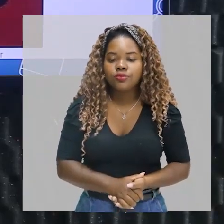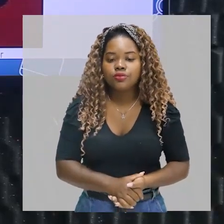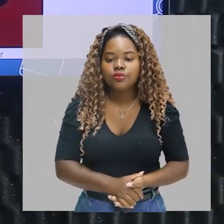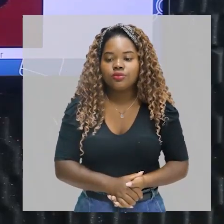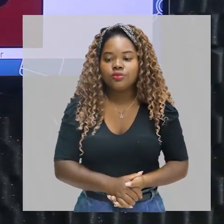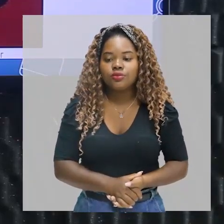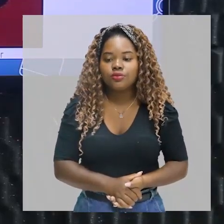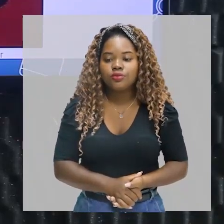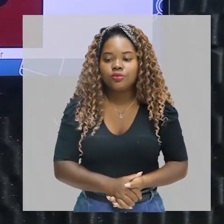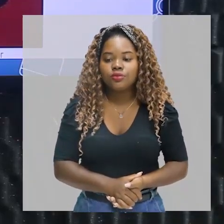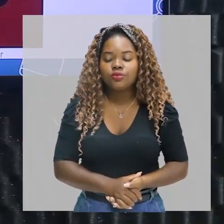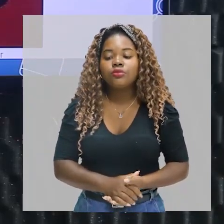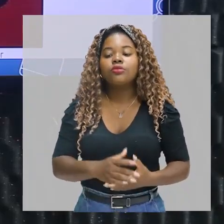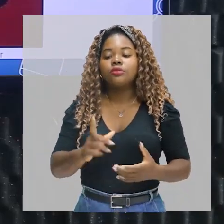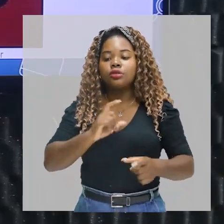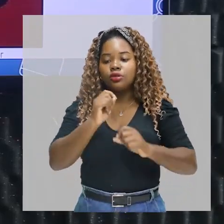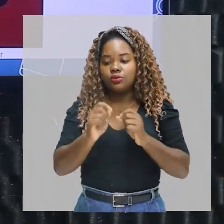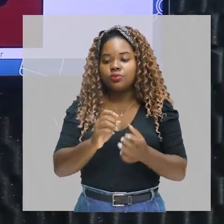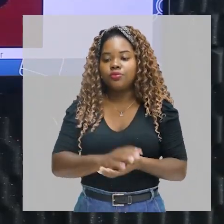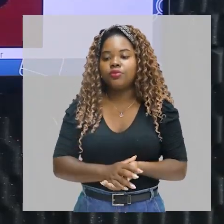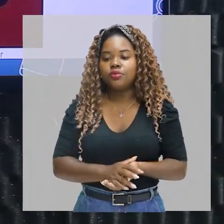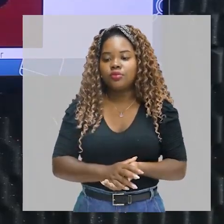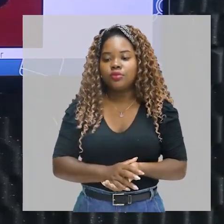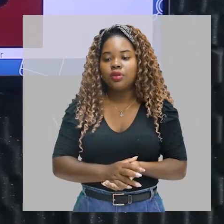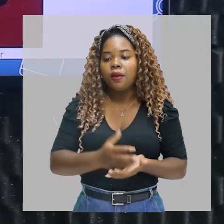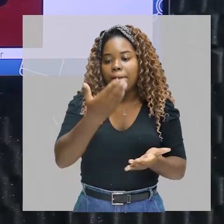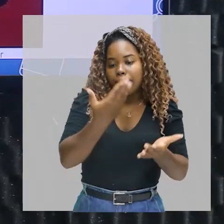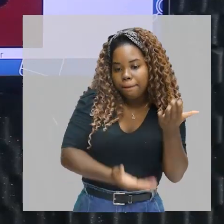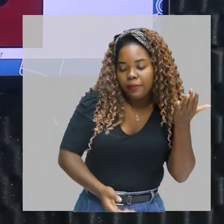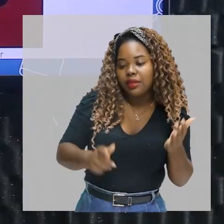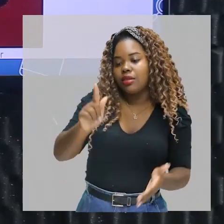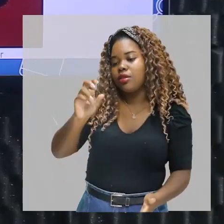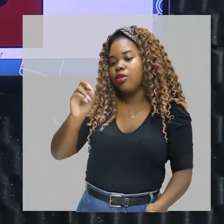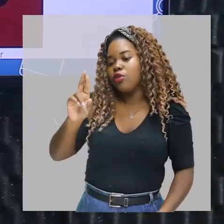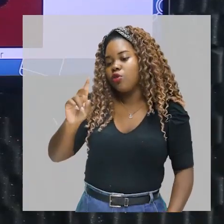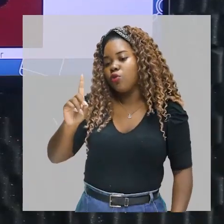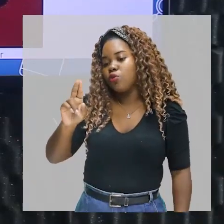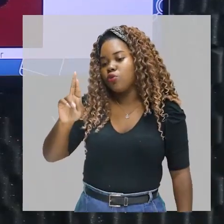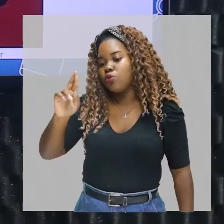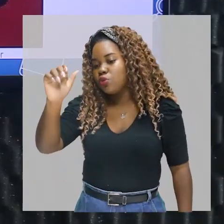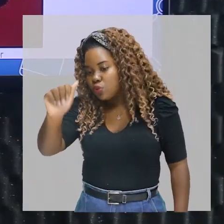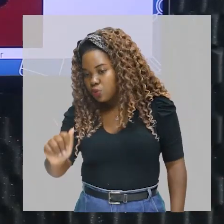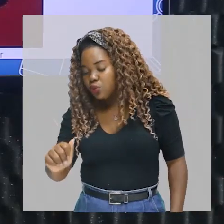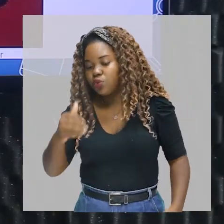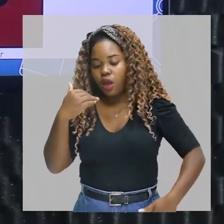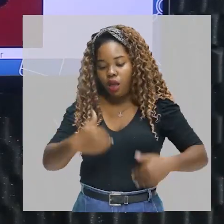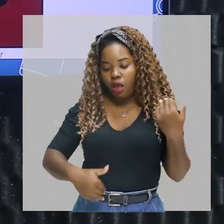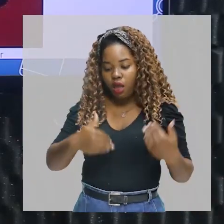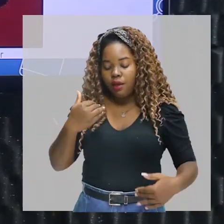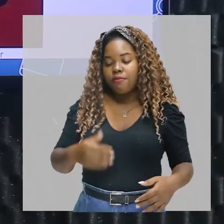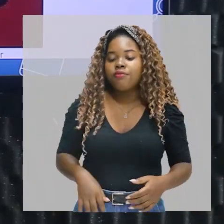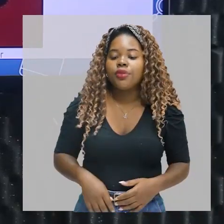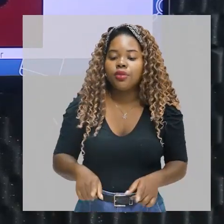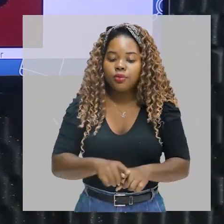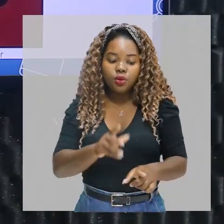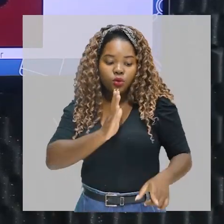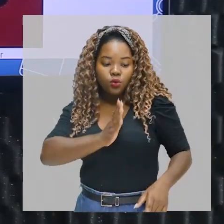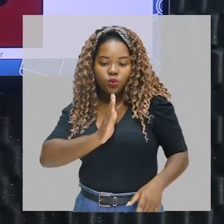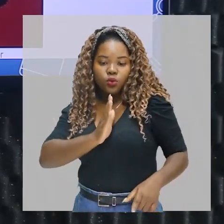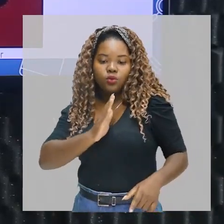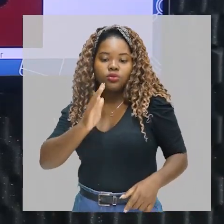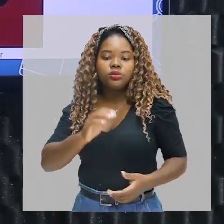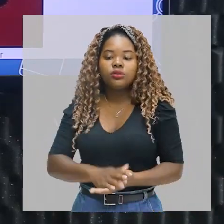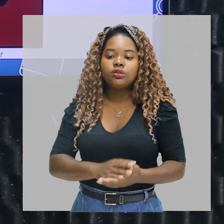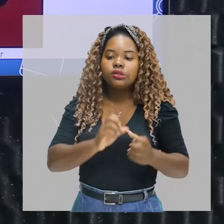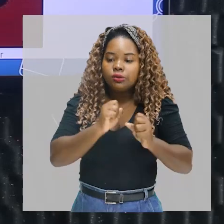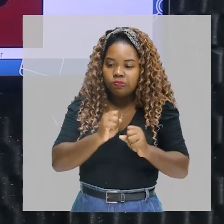O gasto calórico elevado ele vai trazer o quê? Uma queima de gordura corporal. Ela vai fazer com que o coração seja